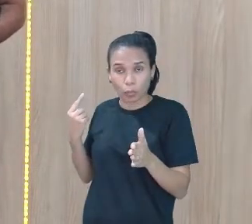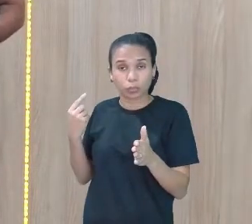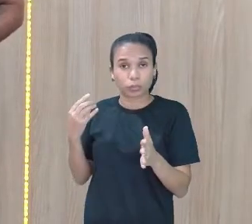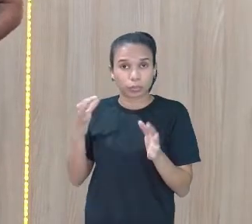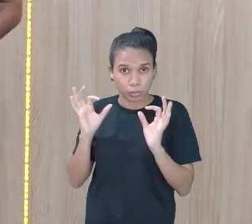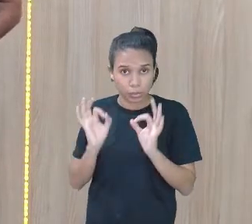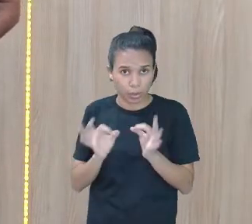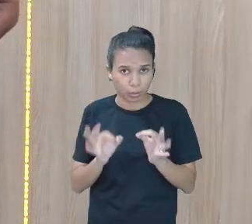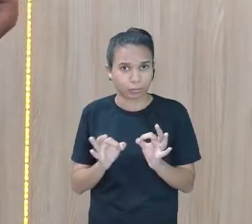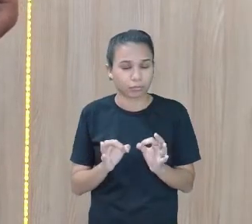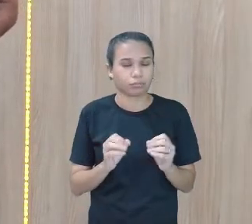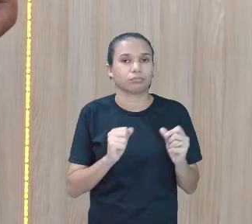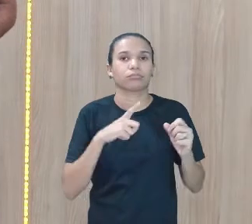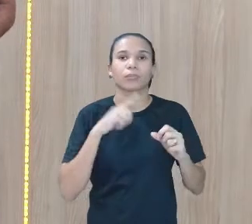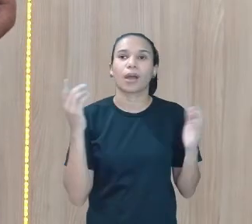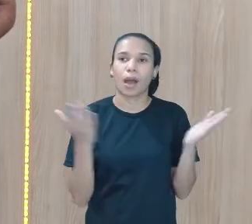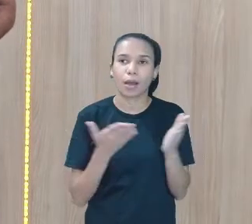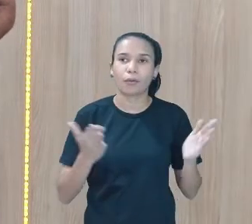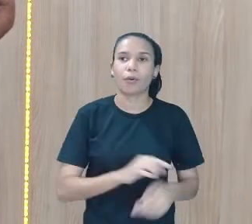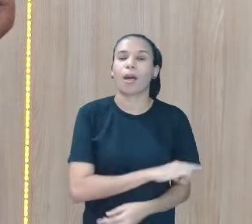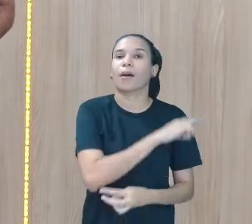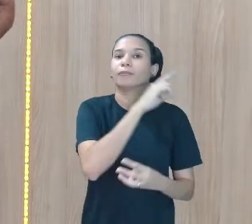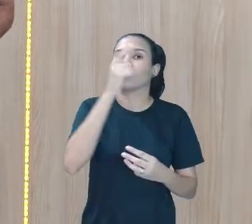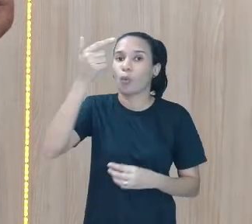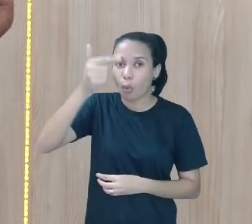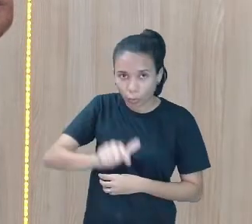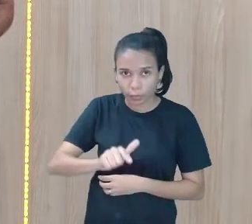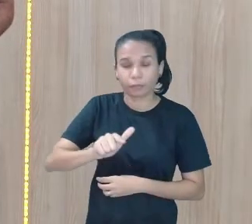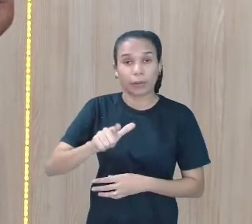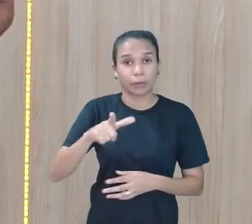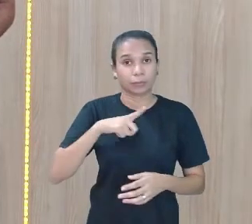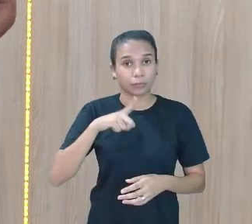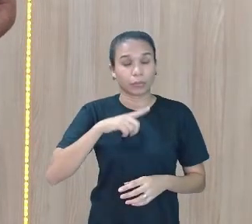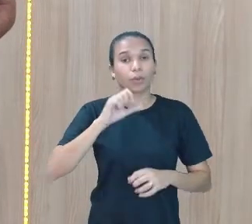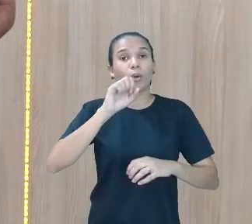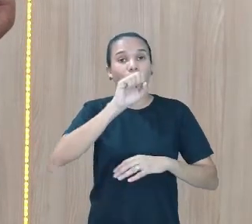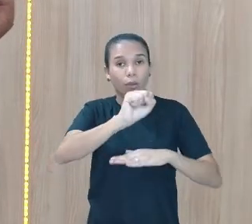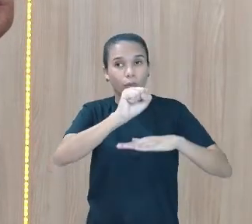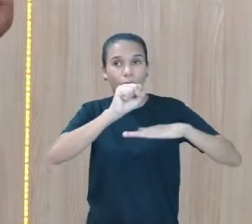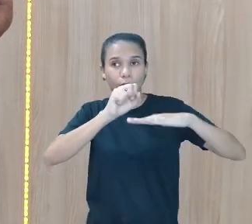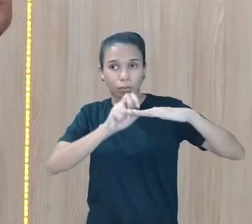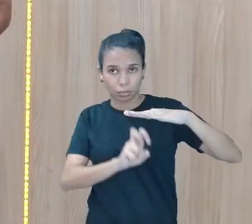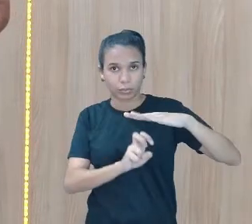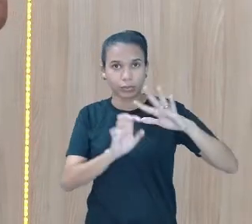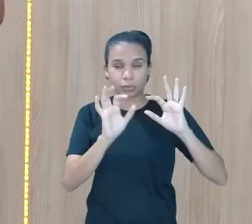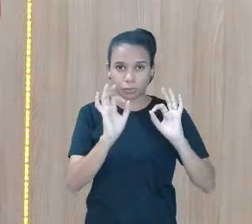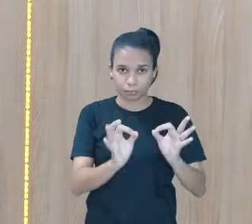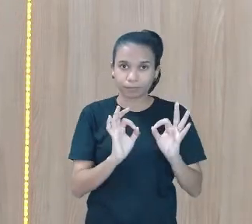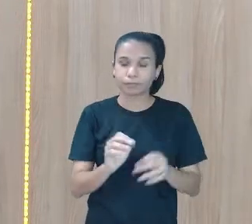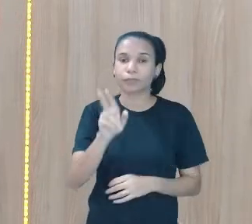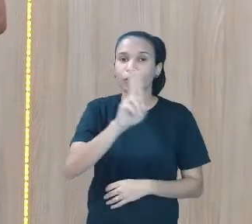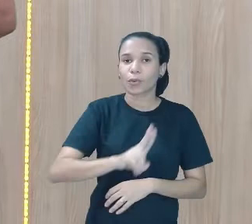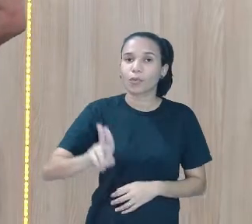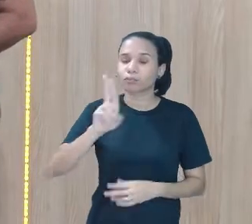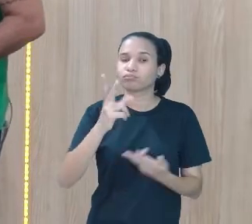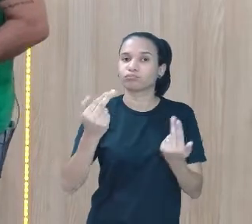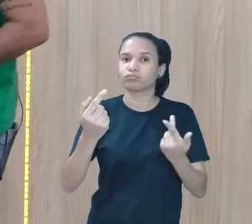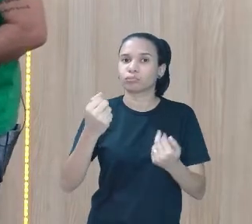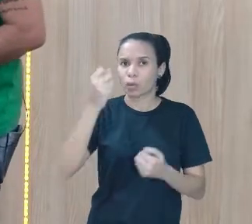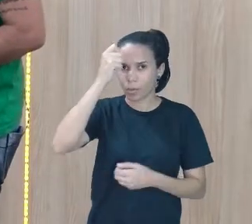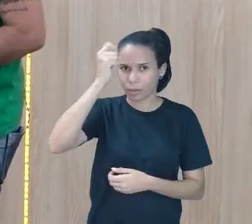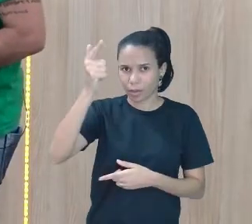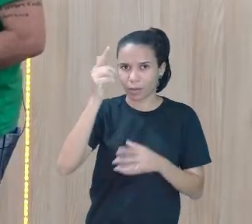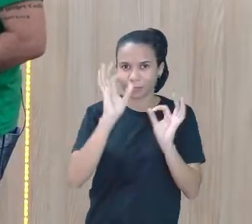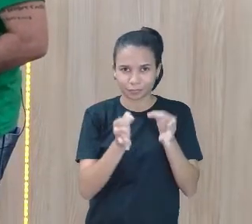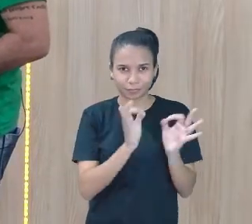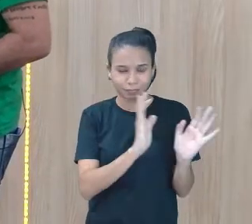com a fração anterior. Vou fazer agora o outro ponto, ou seja, a outra fração, usando o mesmo